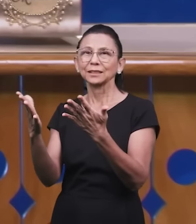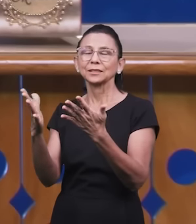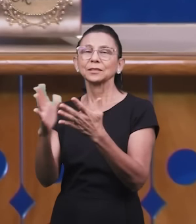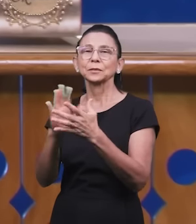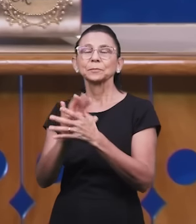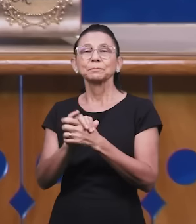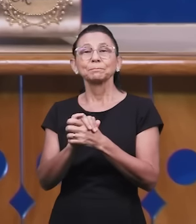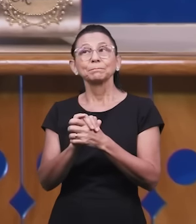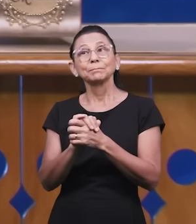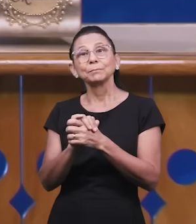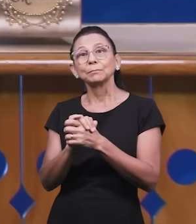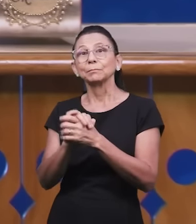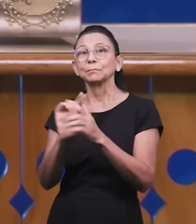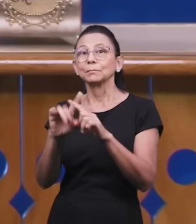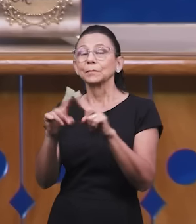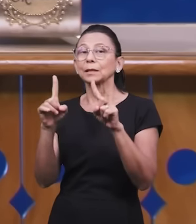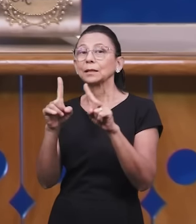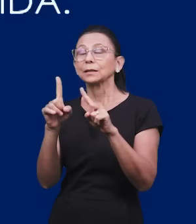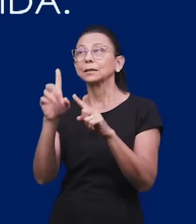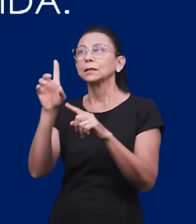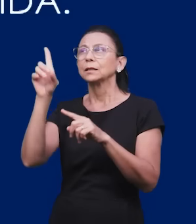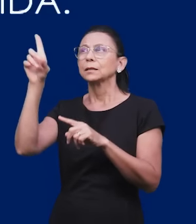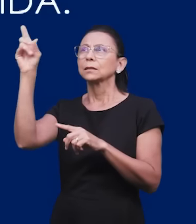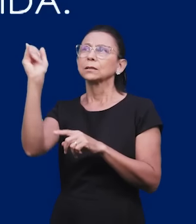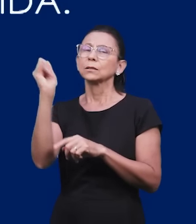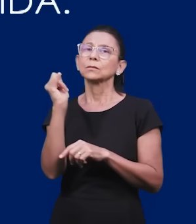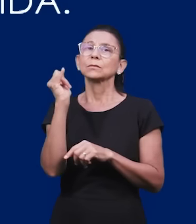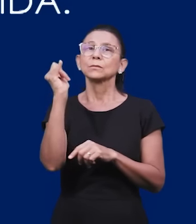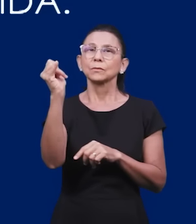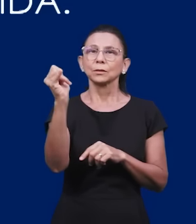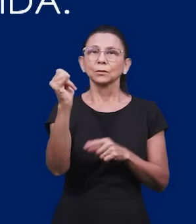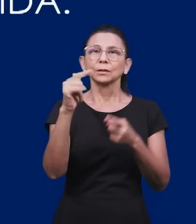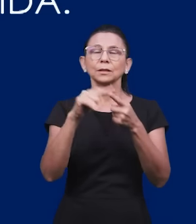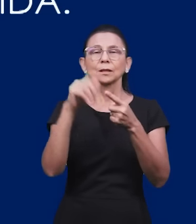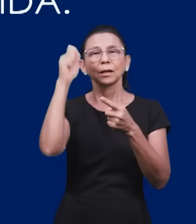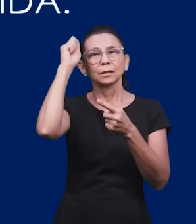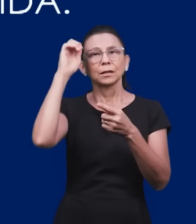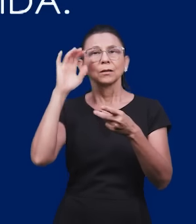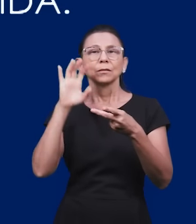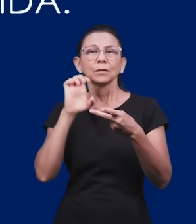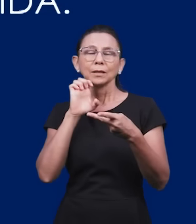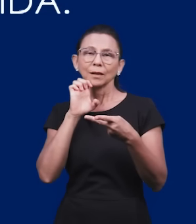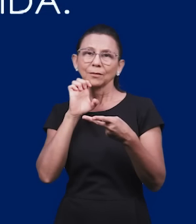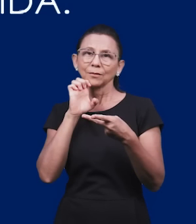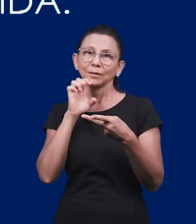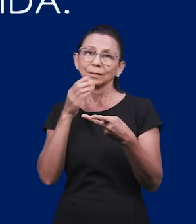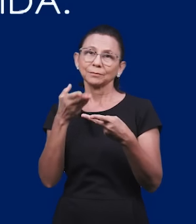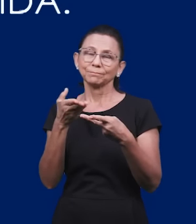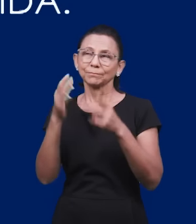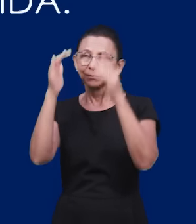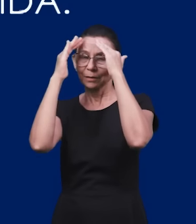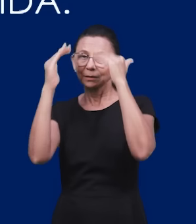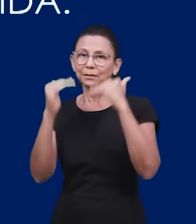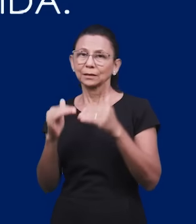tinha falado. Então, ele perde aquele bem maravilhoso que é a comunhão com o